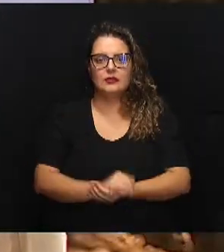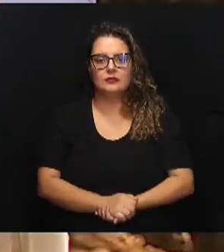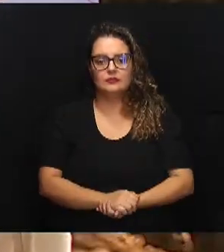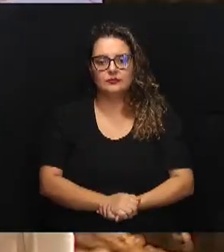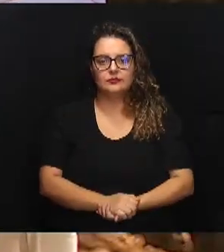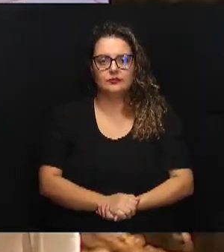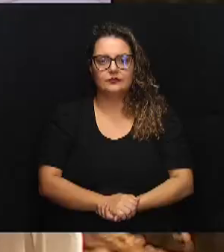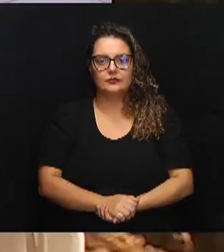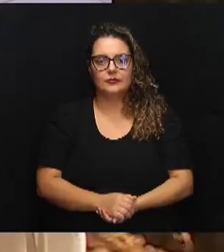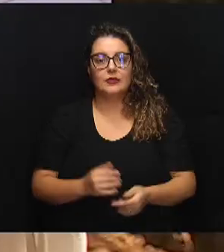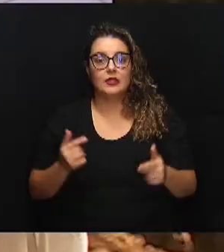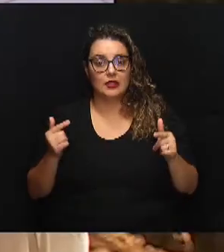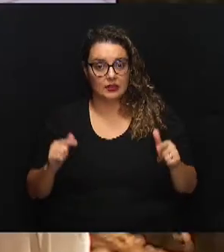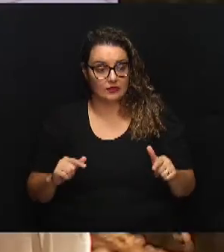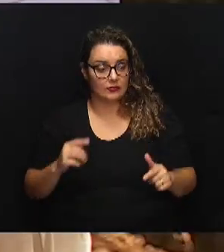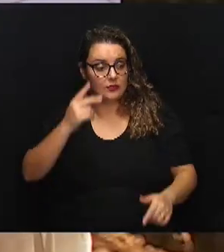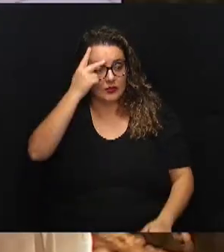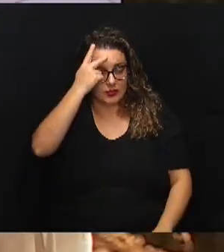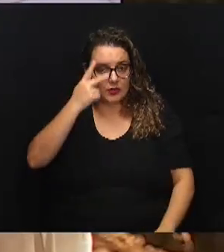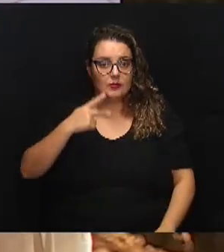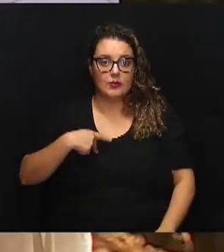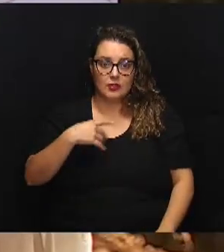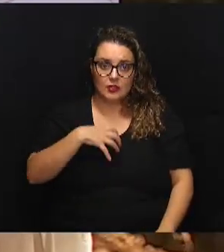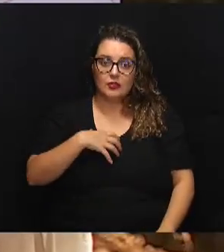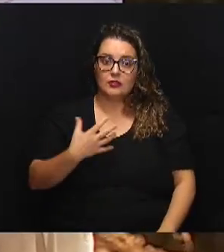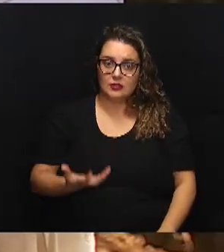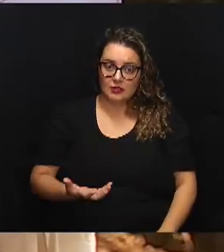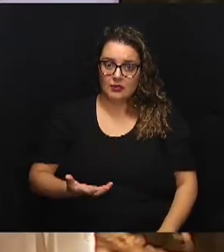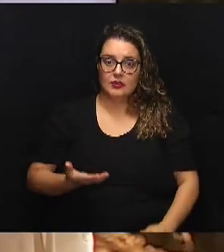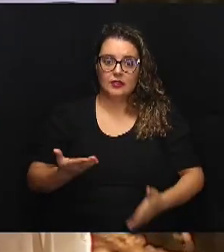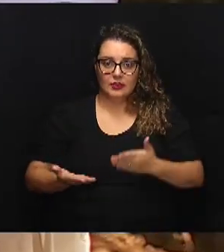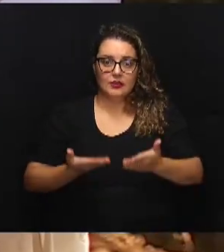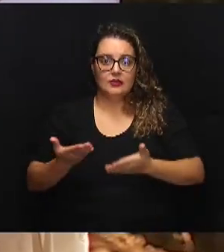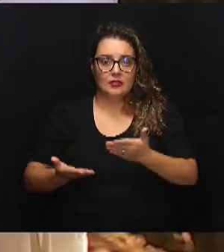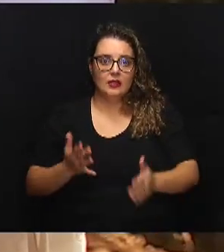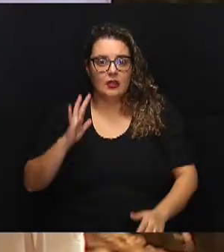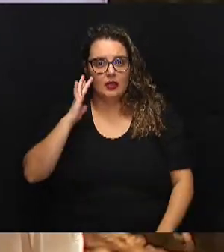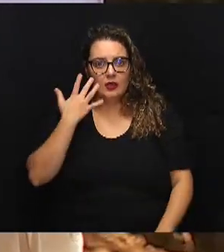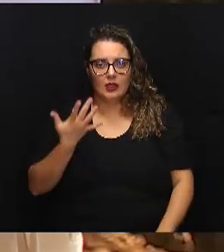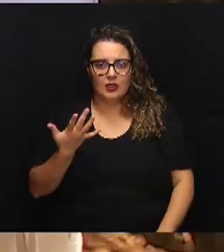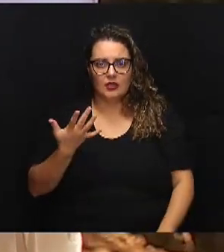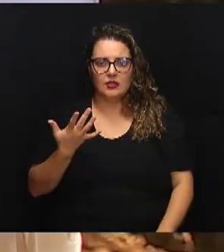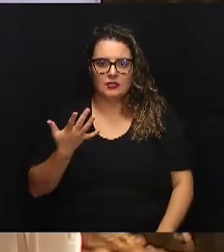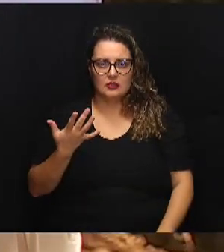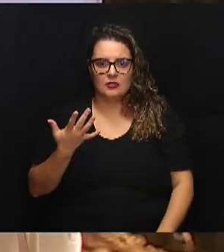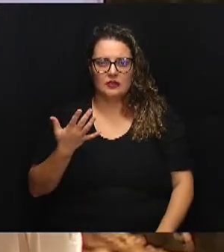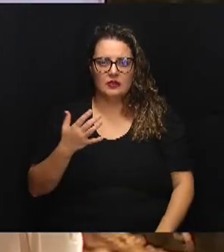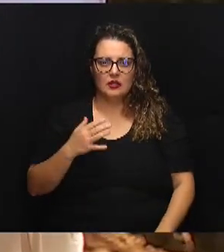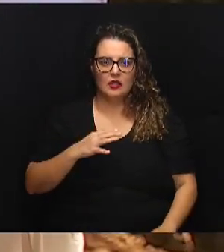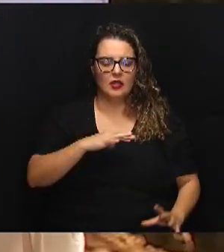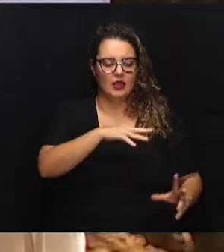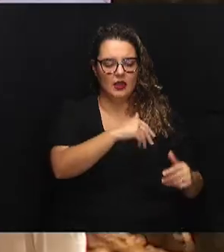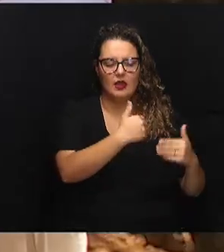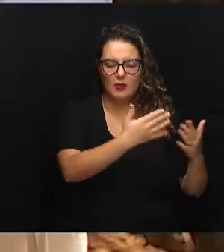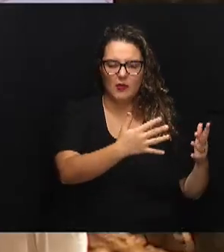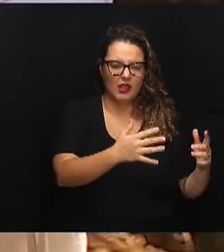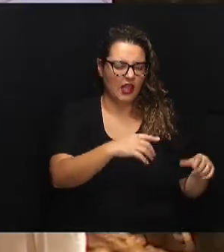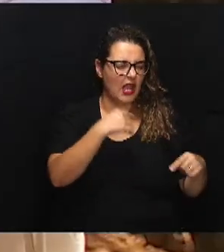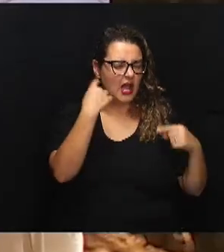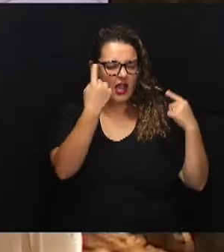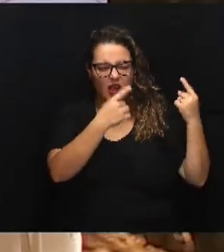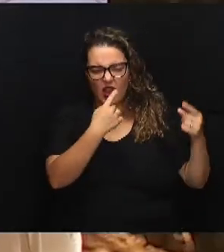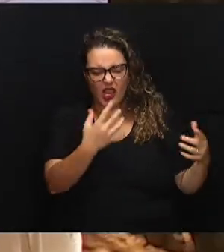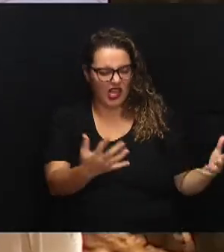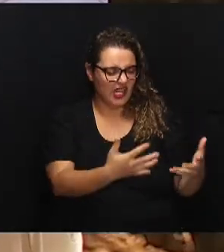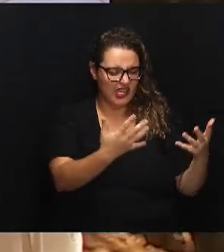esse ambiente por si só já é uma forma de tratar, né? Eu acho que tirar a pessoa do mundo lá fora, com todos os